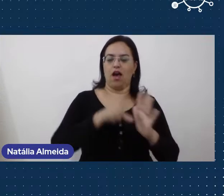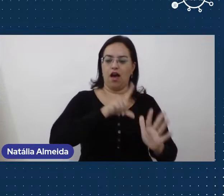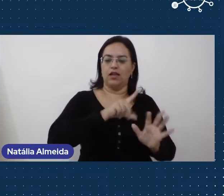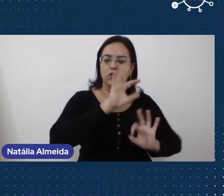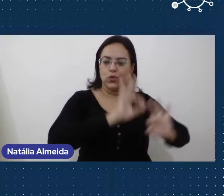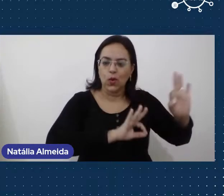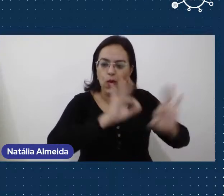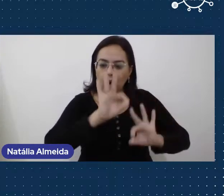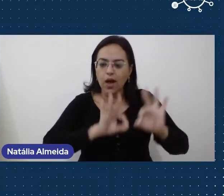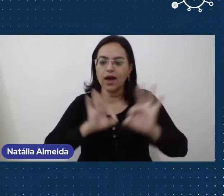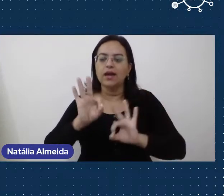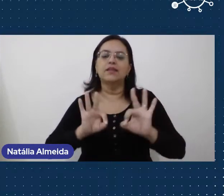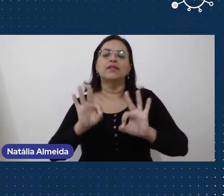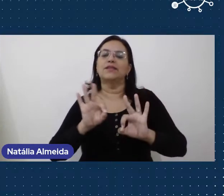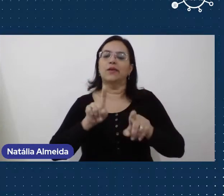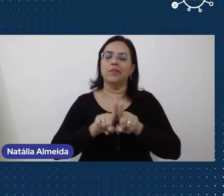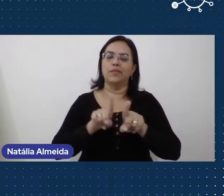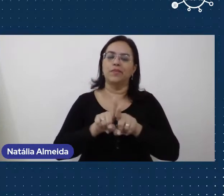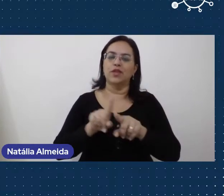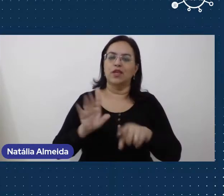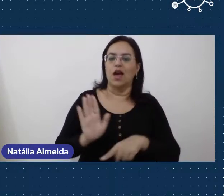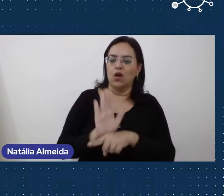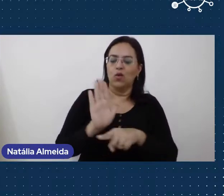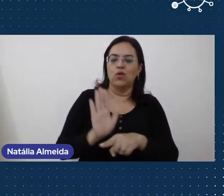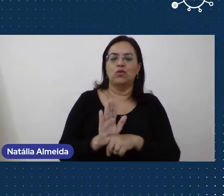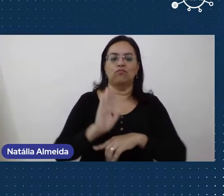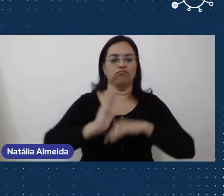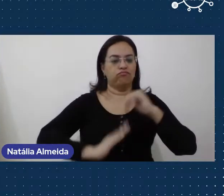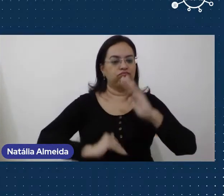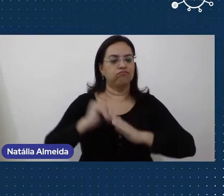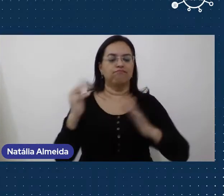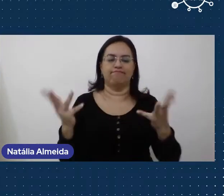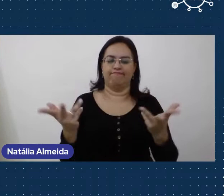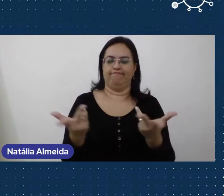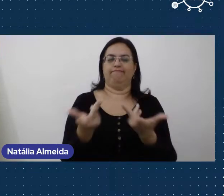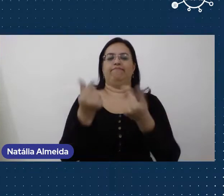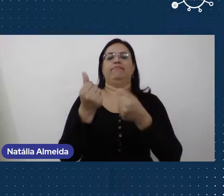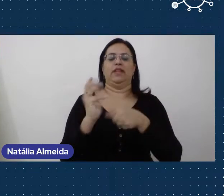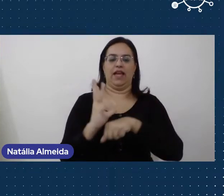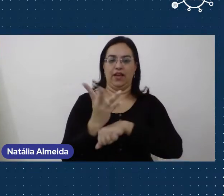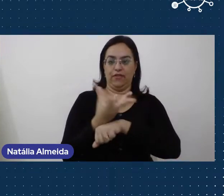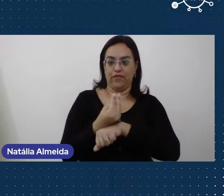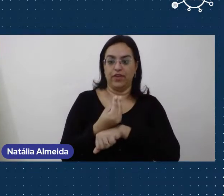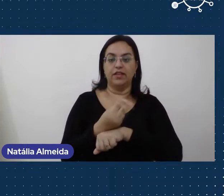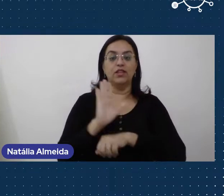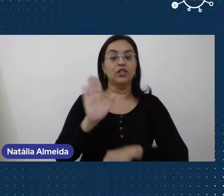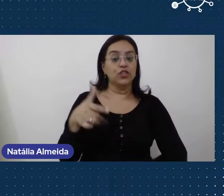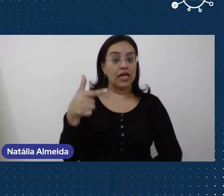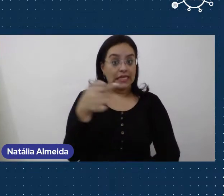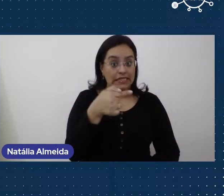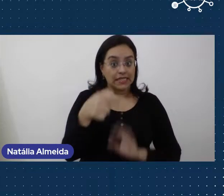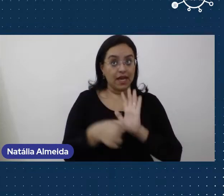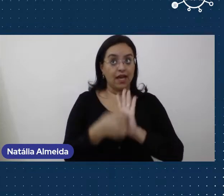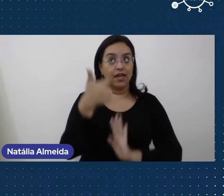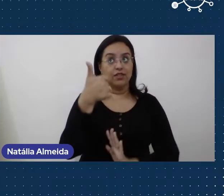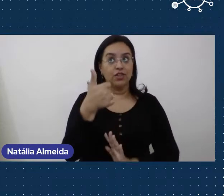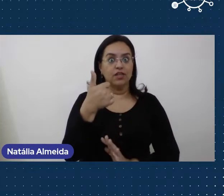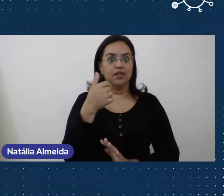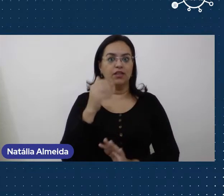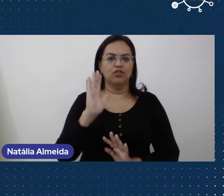na realização desse magnífico evento, né, que já é a sétima edição, a terceira